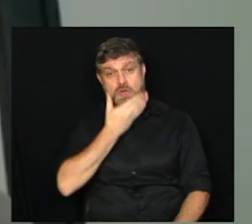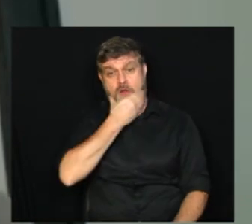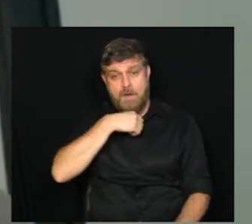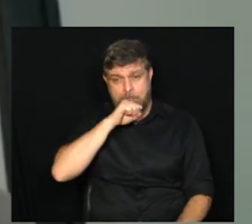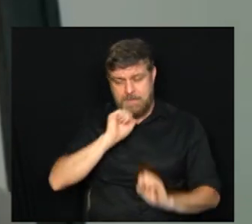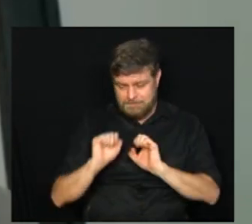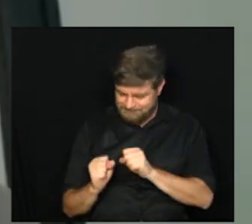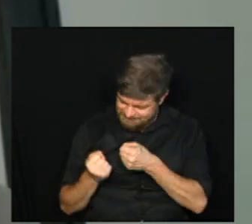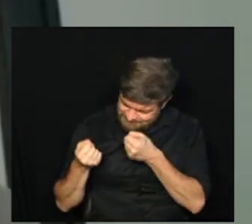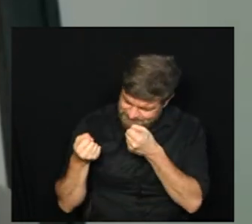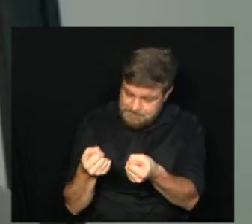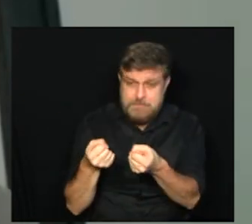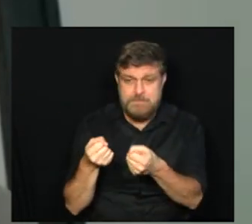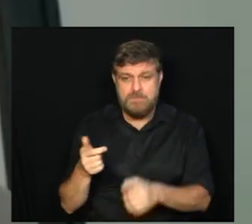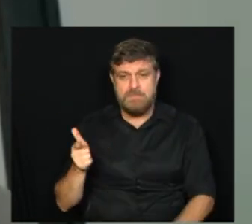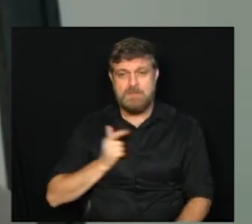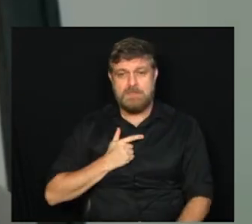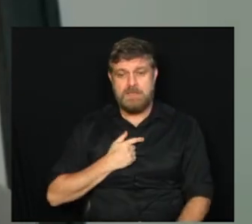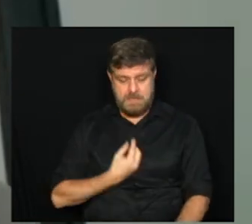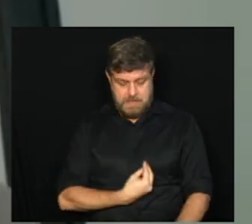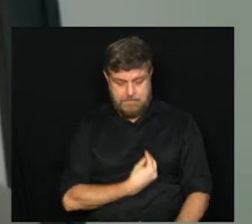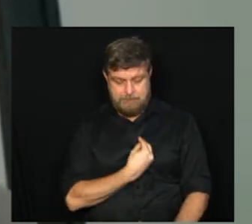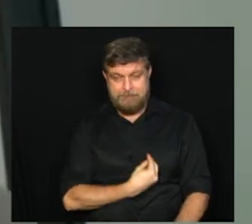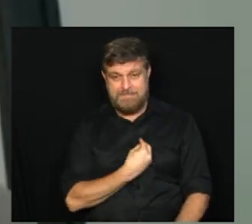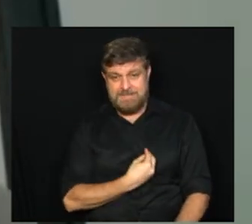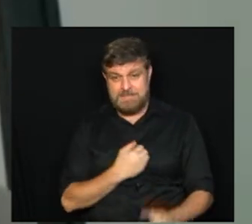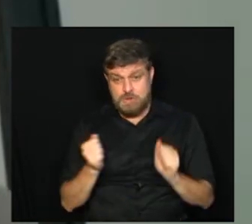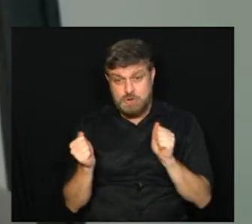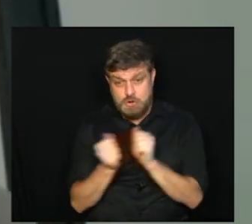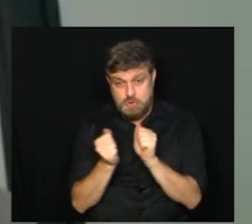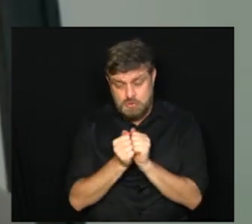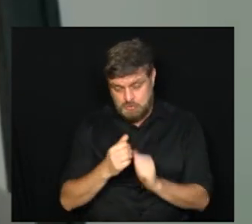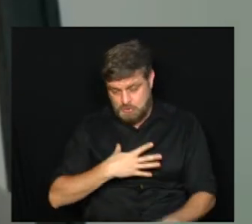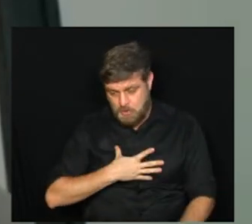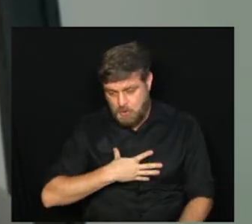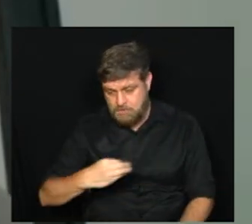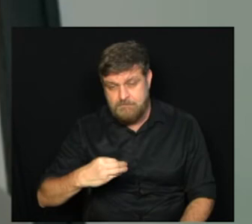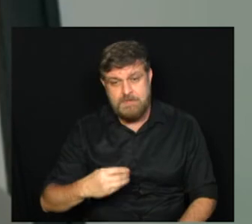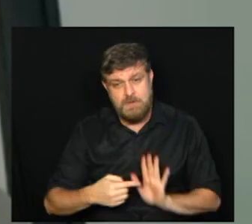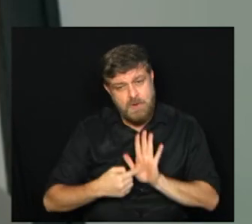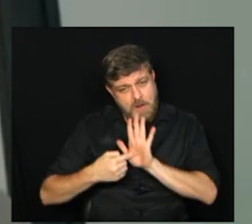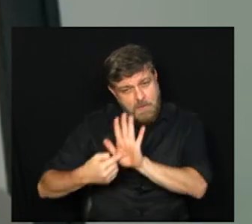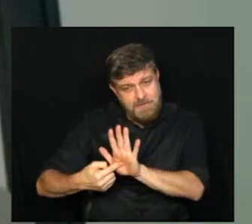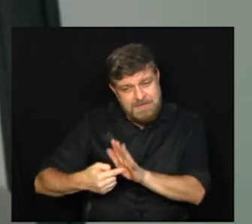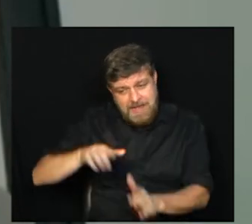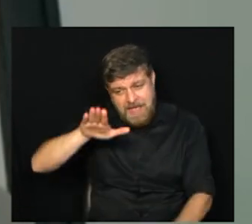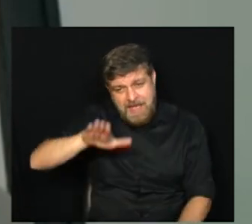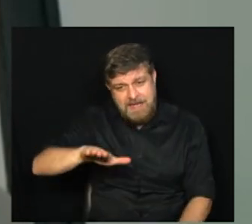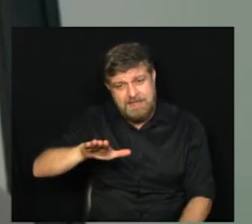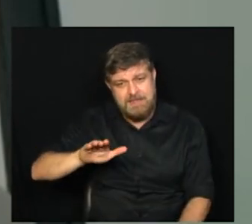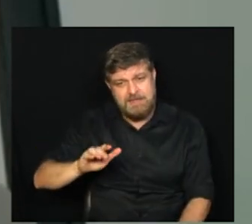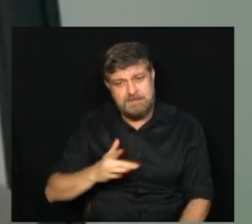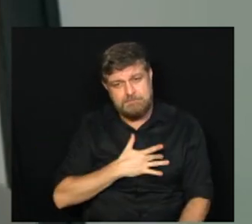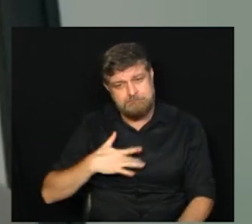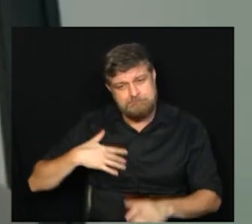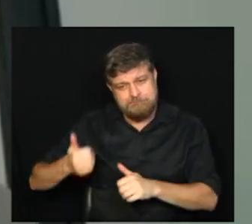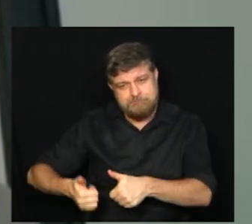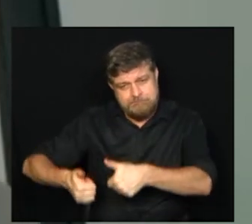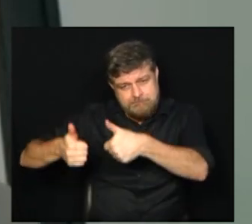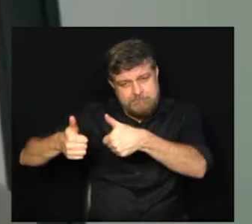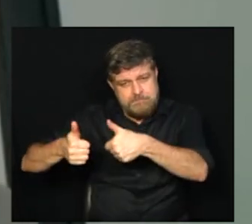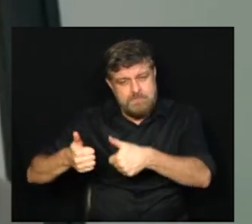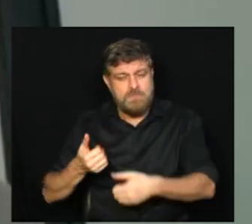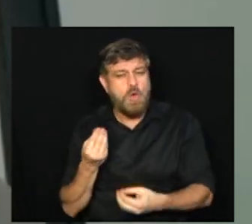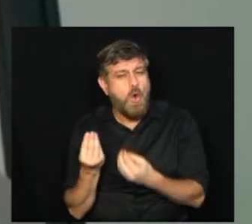reforçar isso e mostrar que uma criança saudável é com